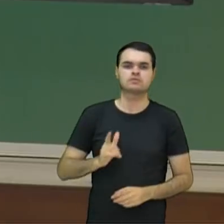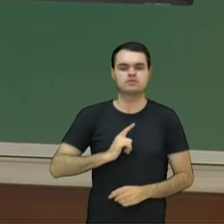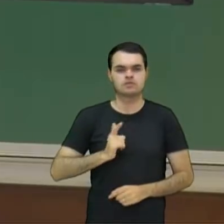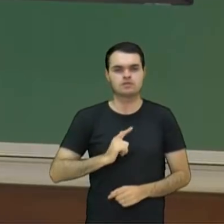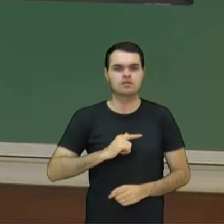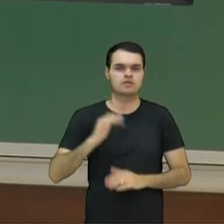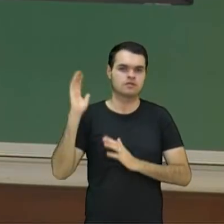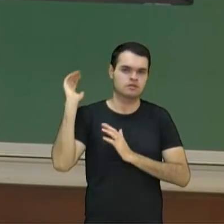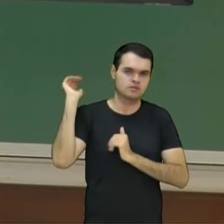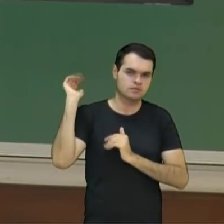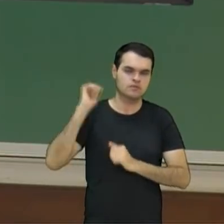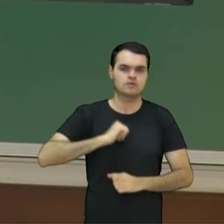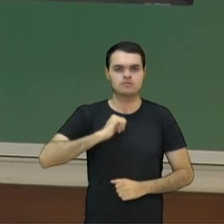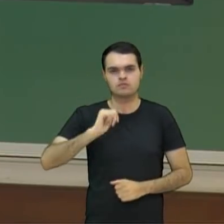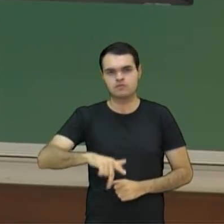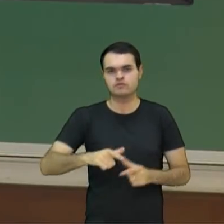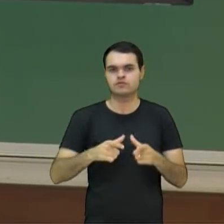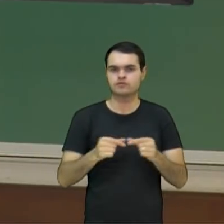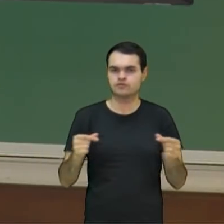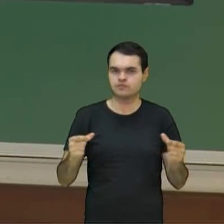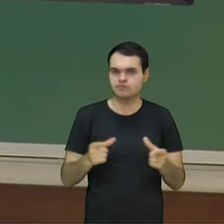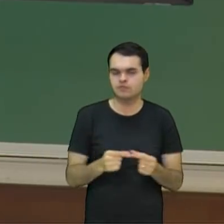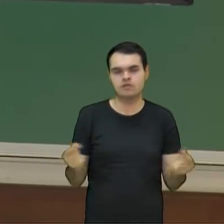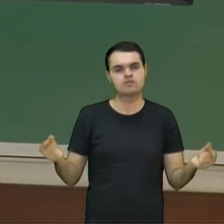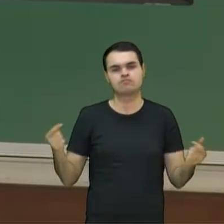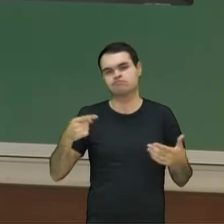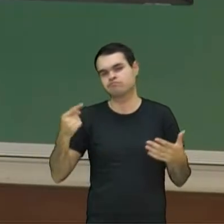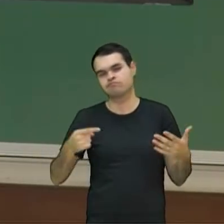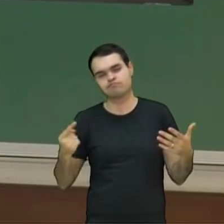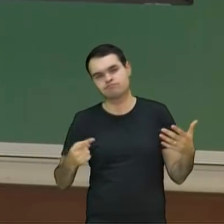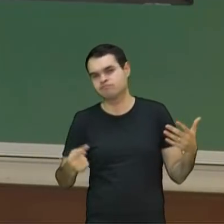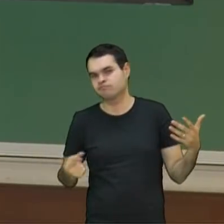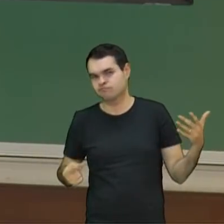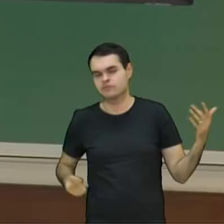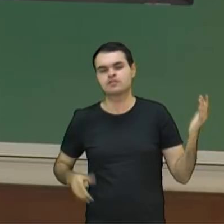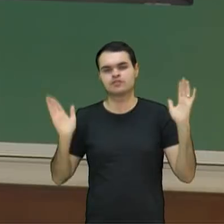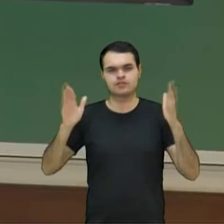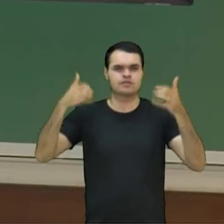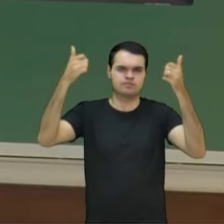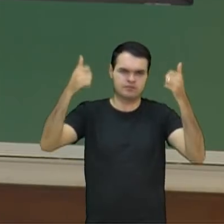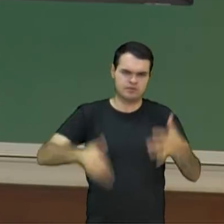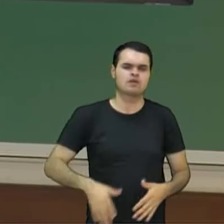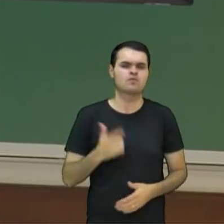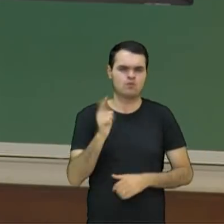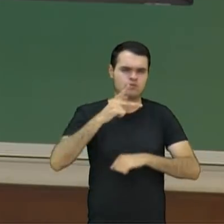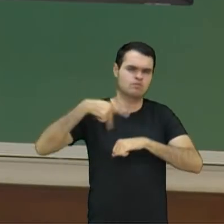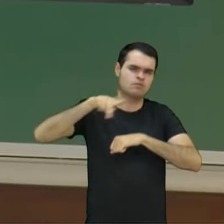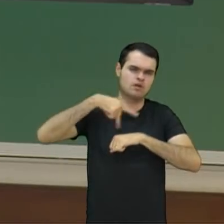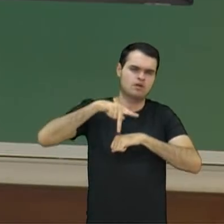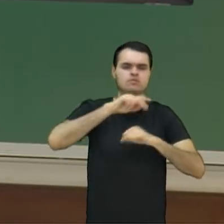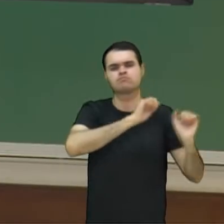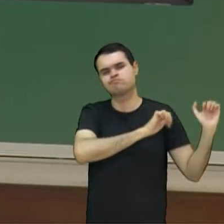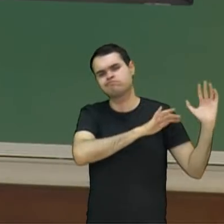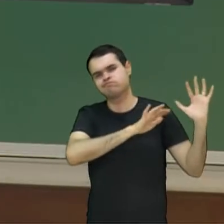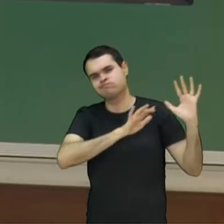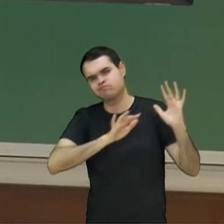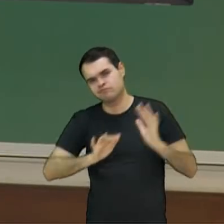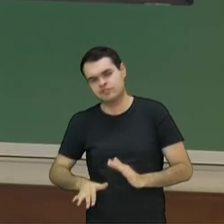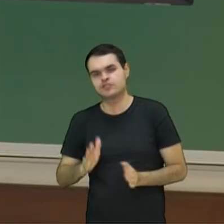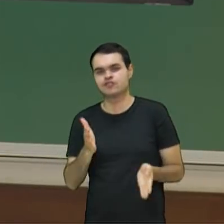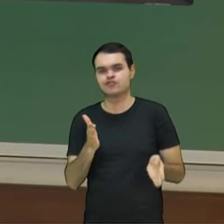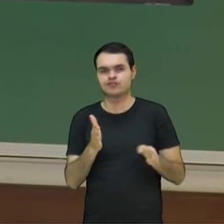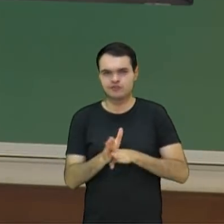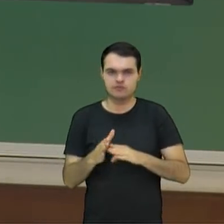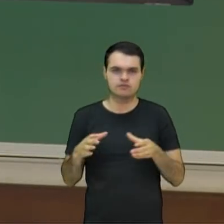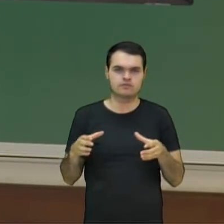os espanhóis, portugueses, japoneses, entre outros ali que a gente já tinha falado a respeito dessa chegada, né, de